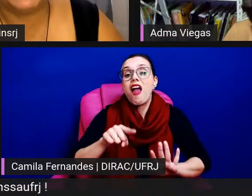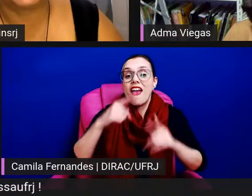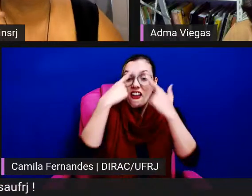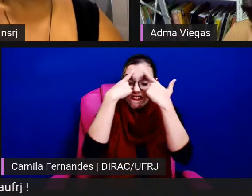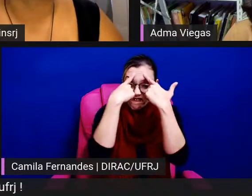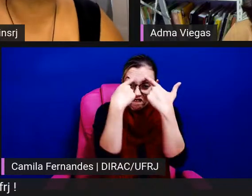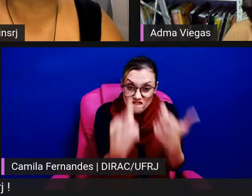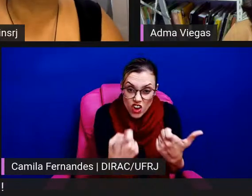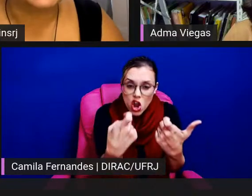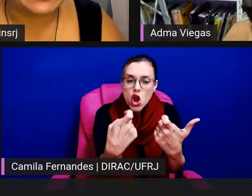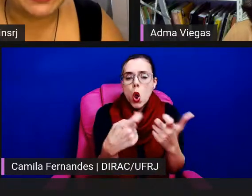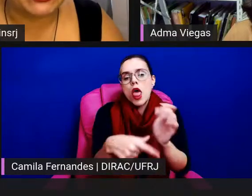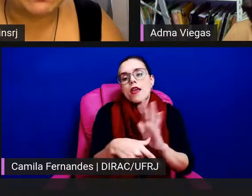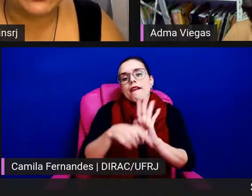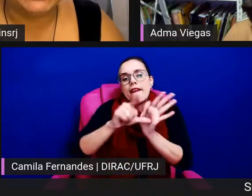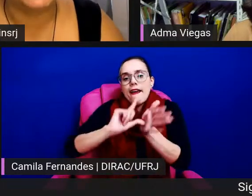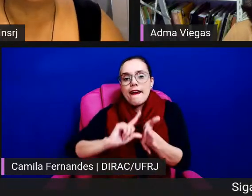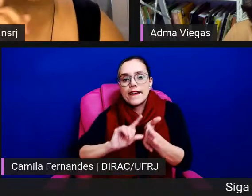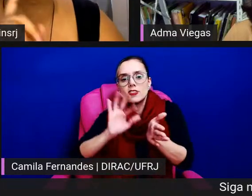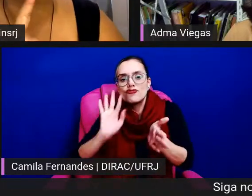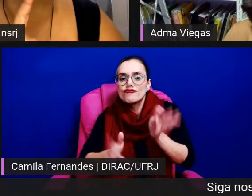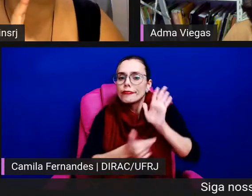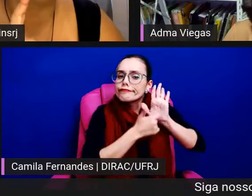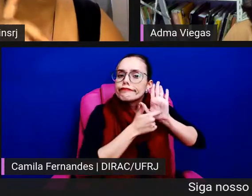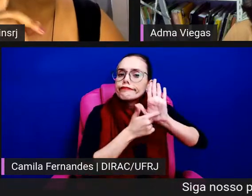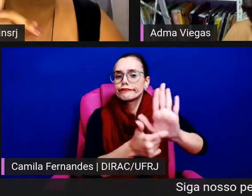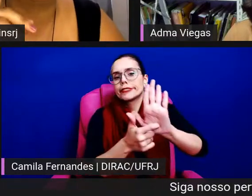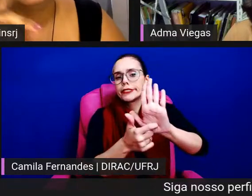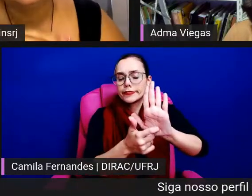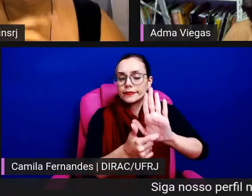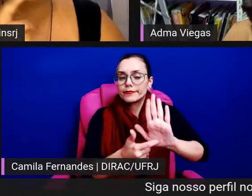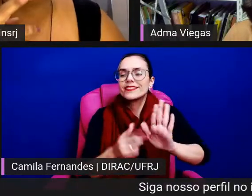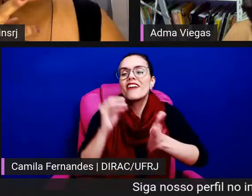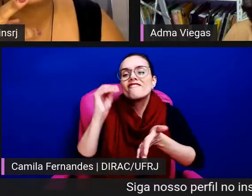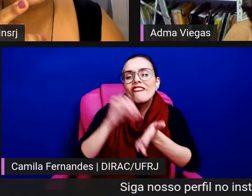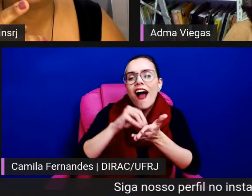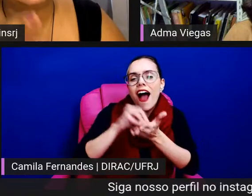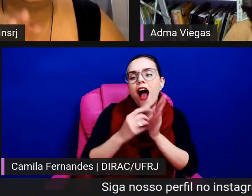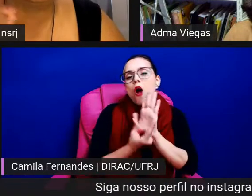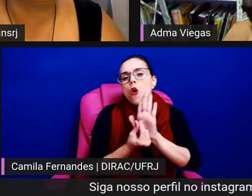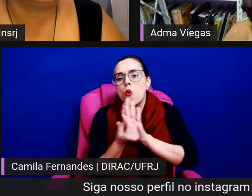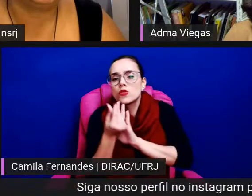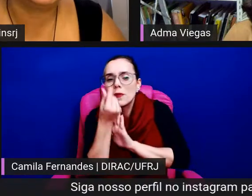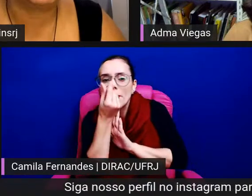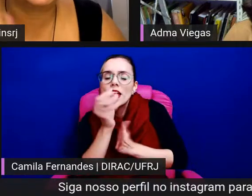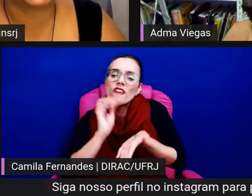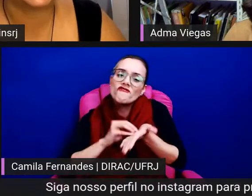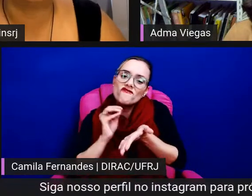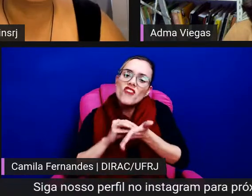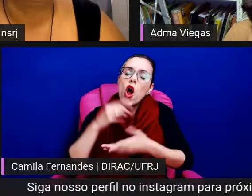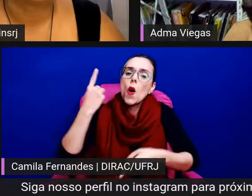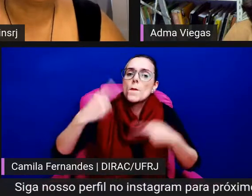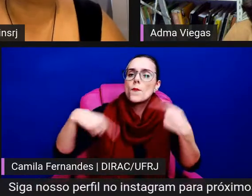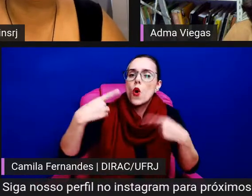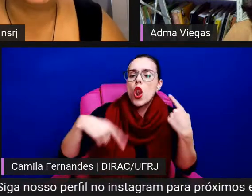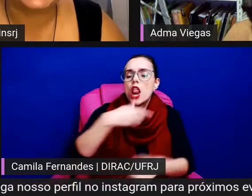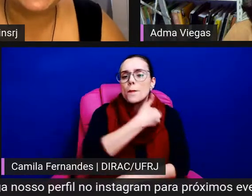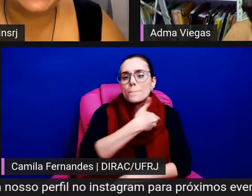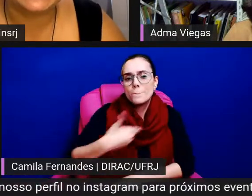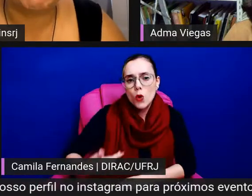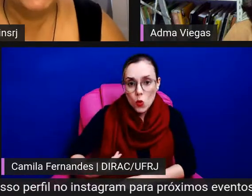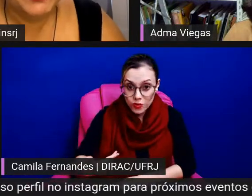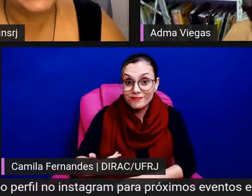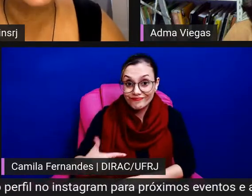política pública, falta de orçamento público, porque a gente vê, por exemplo, no nosso estado aqui, 12 bilhões são girados para a